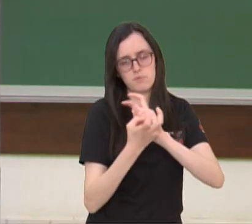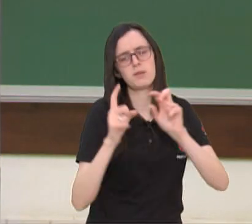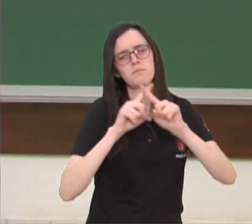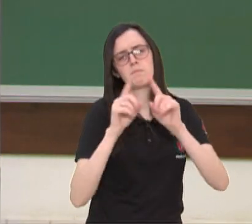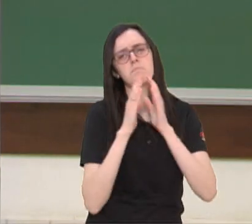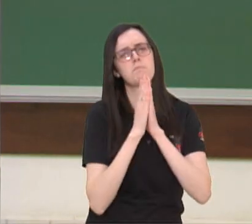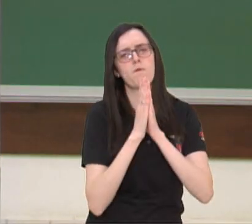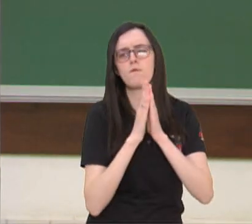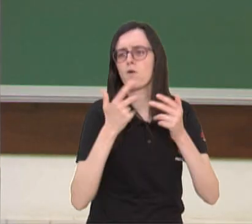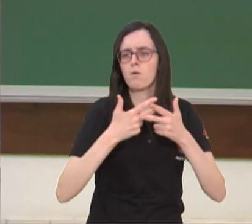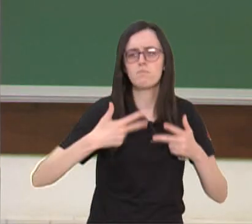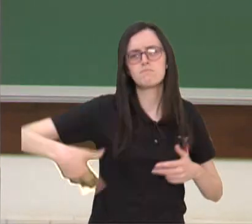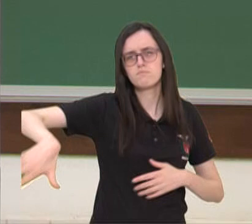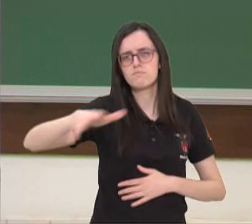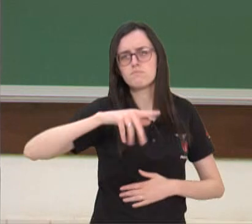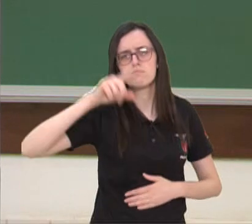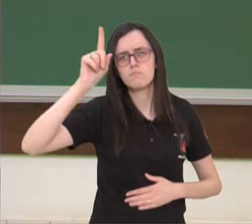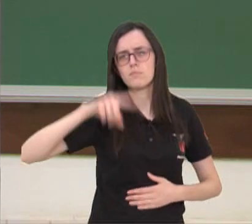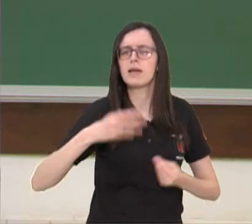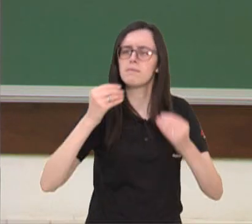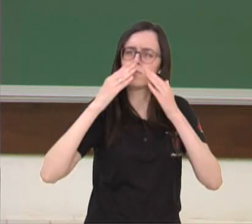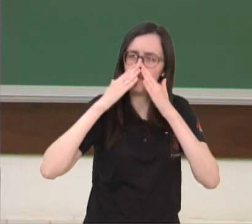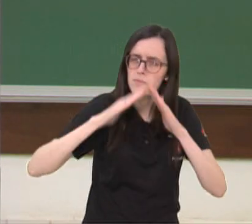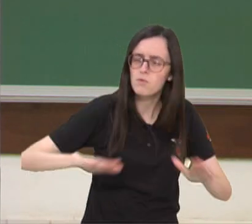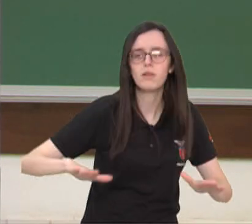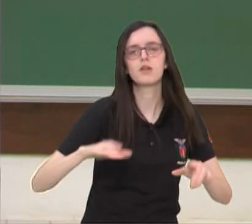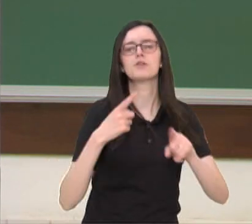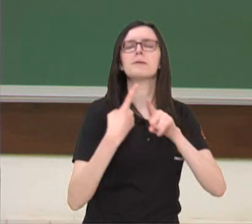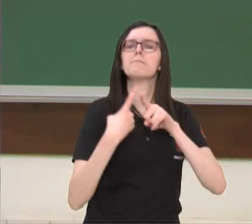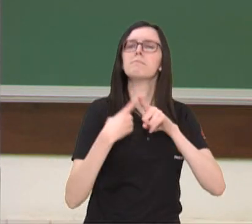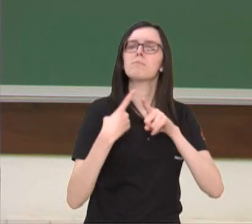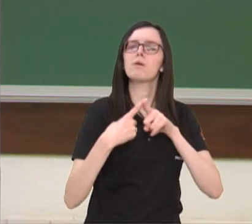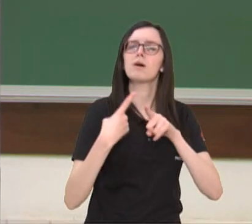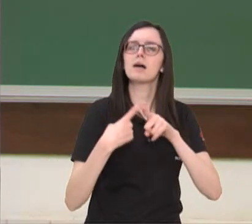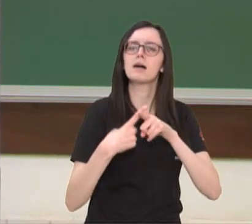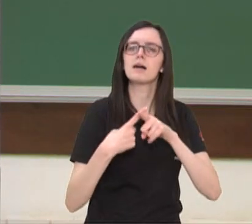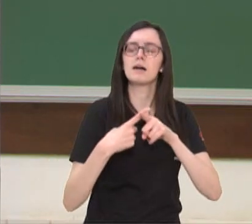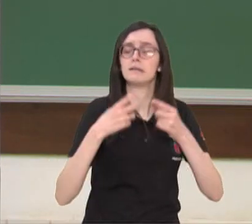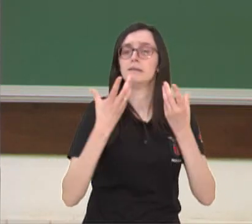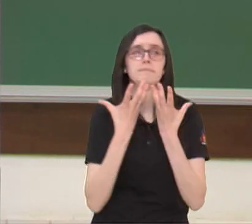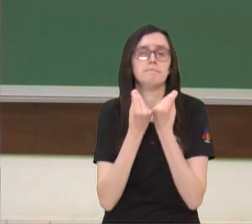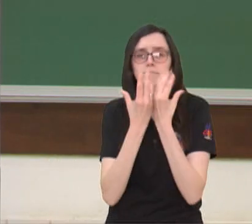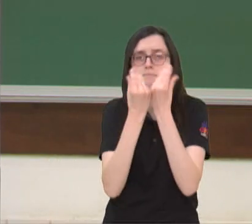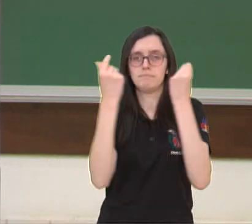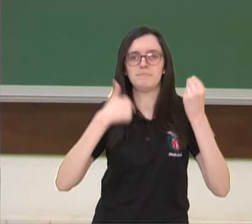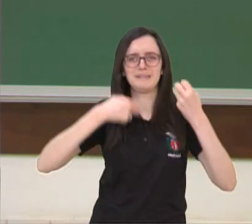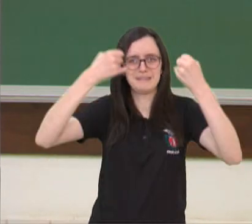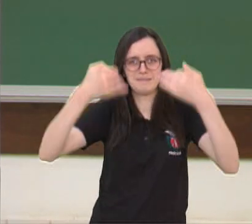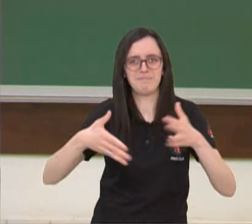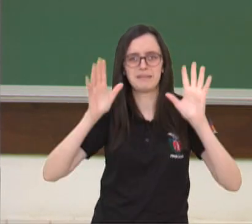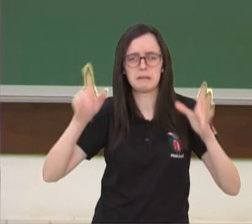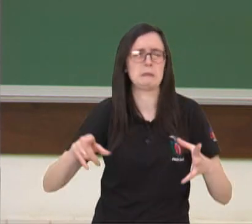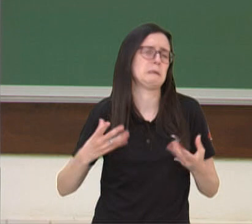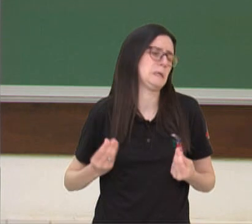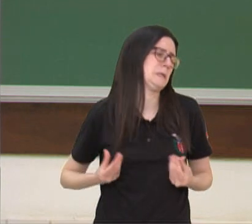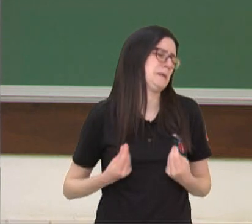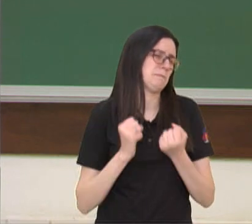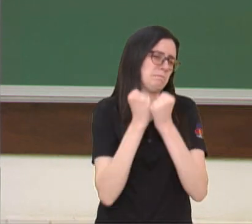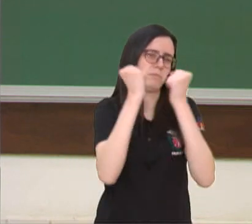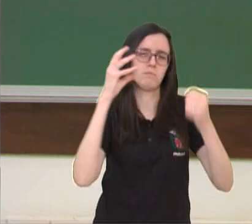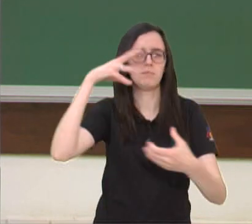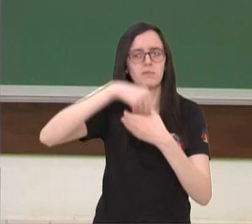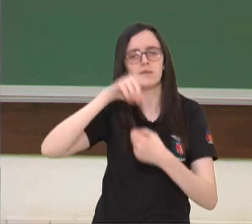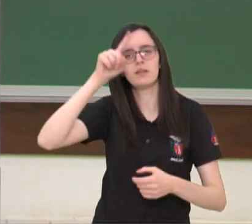favor, tudo isso, gente, com muita humildade, porque a diversidade, conforme eu falei, é gigantesca